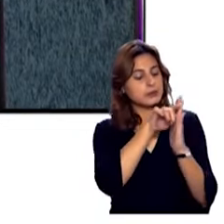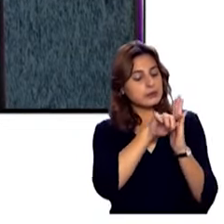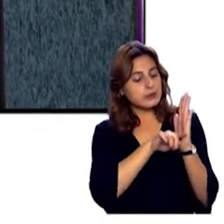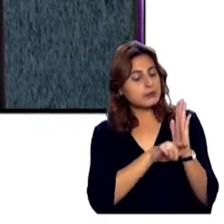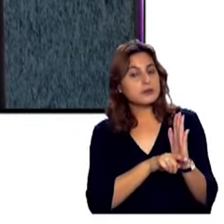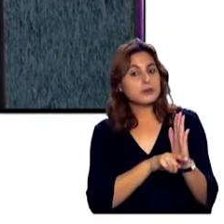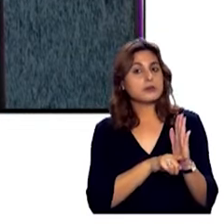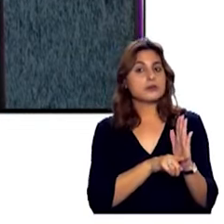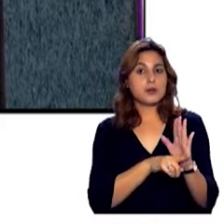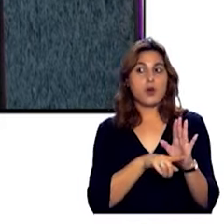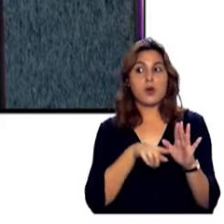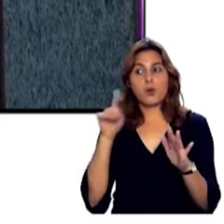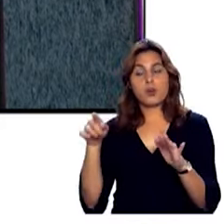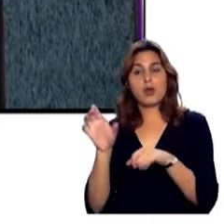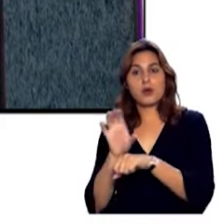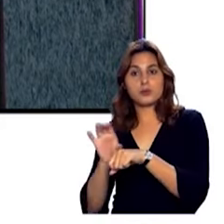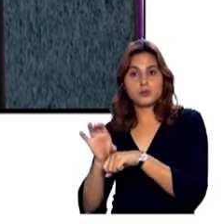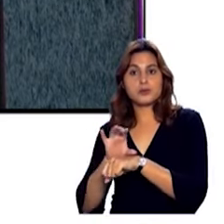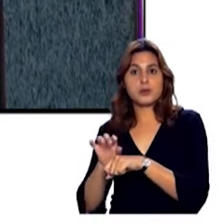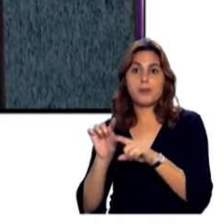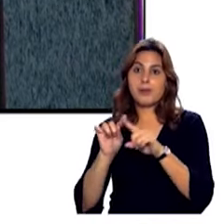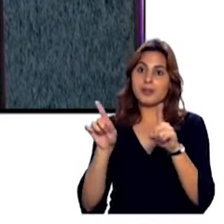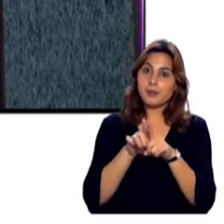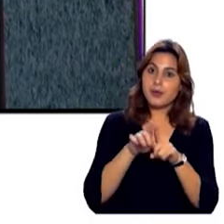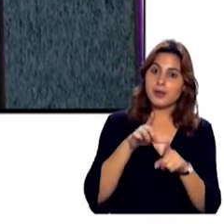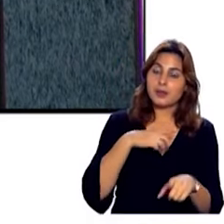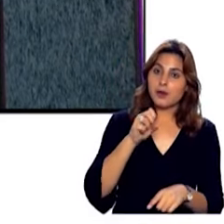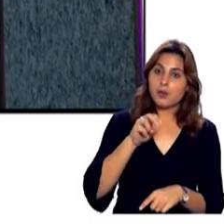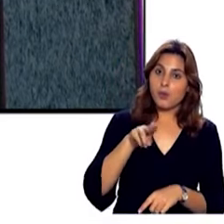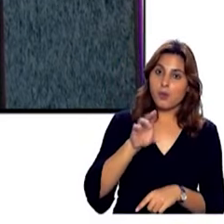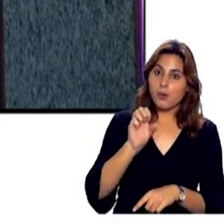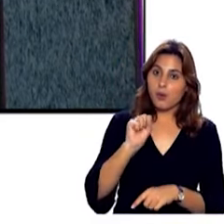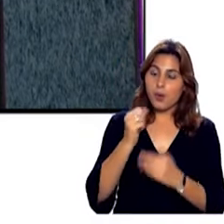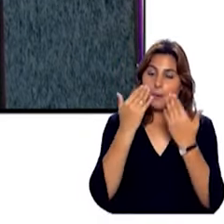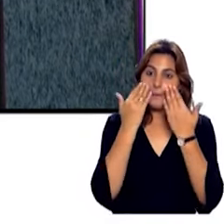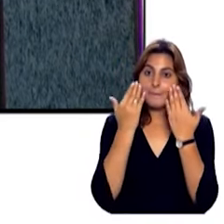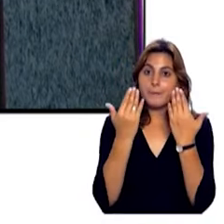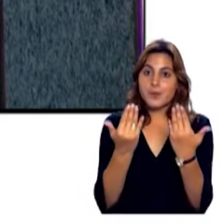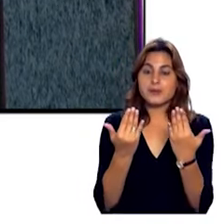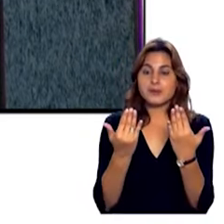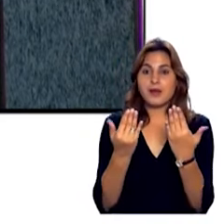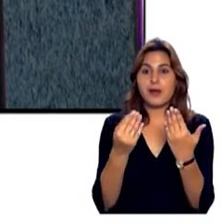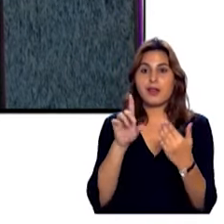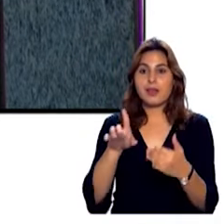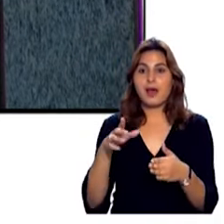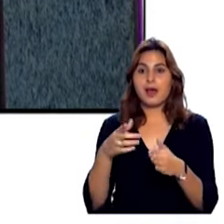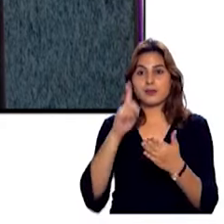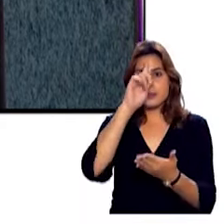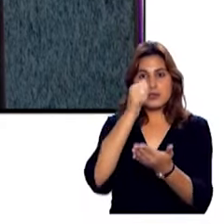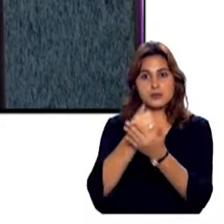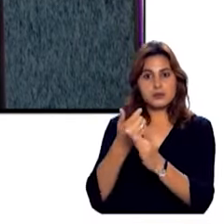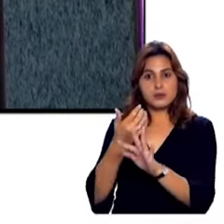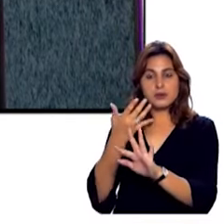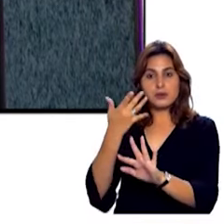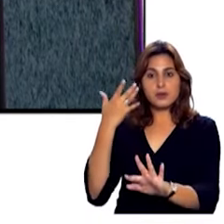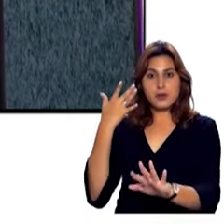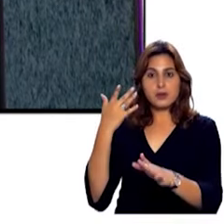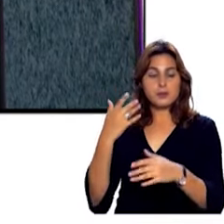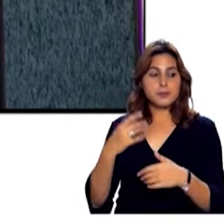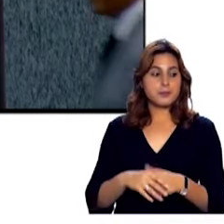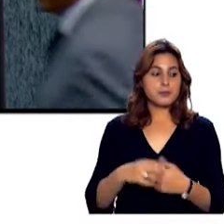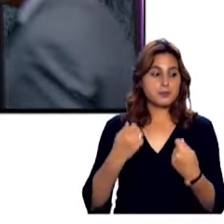Constituição Mas ele também tem o onos de demonstrar para que o seu precedente tenha eficácia